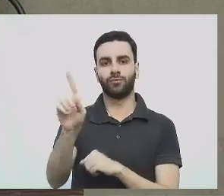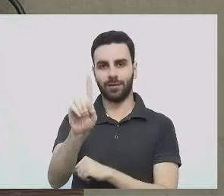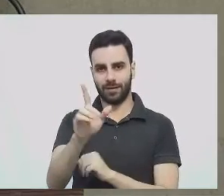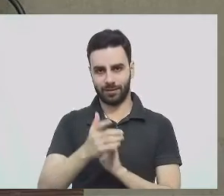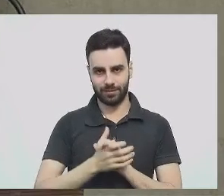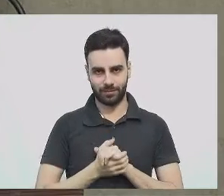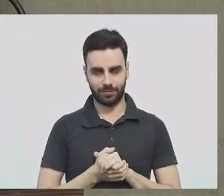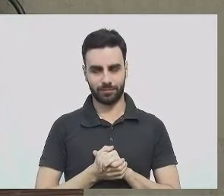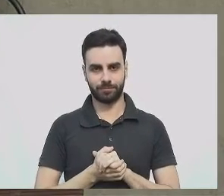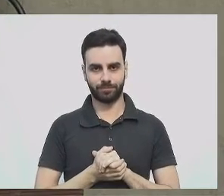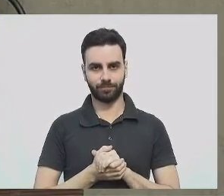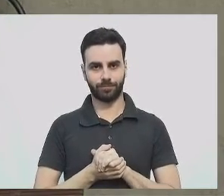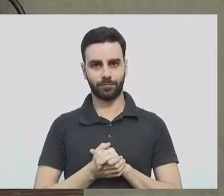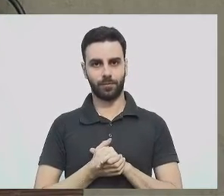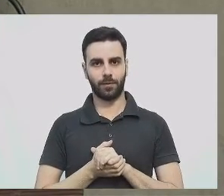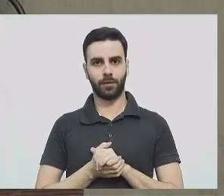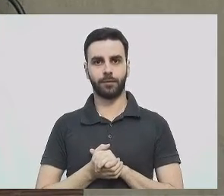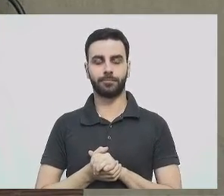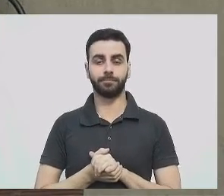instituição.